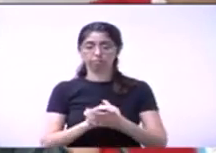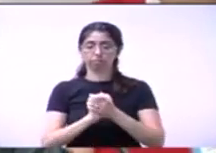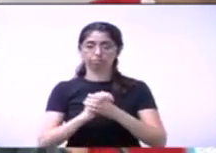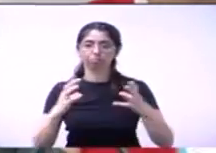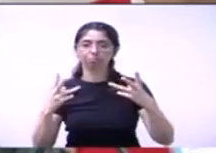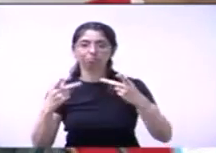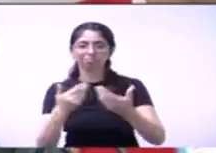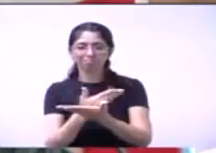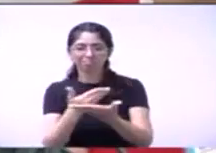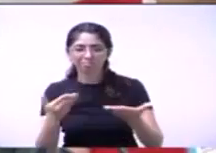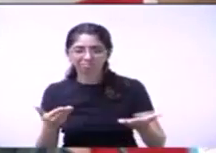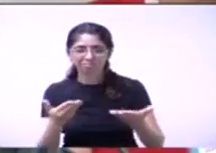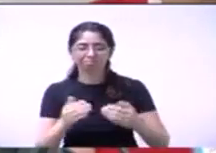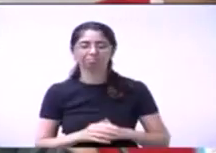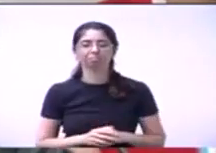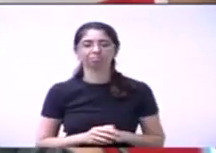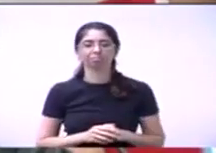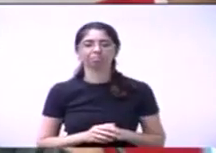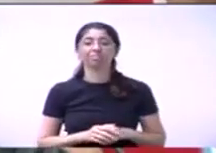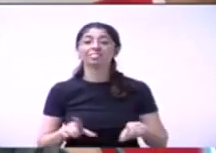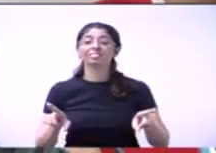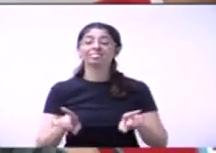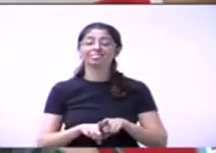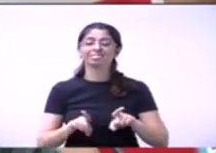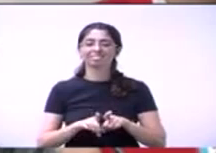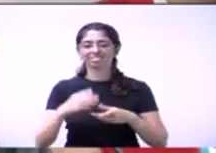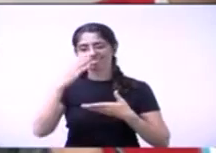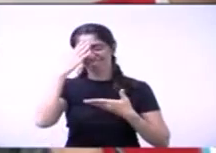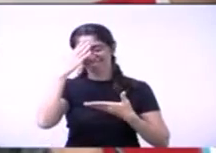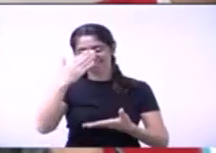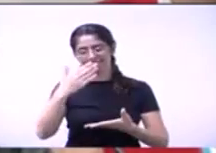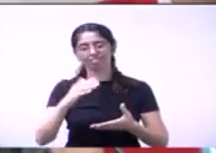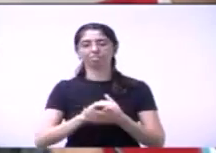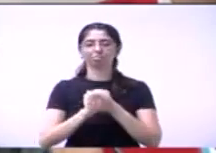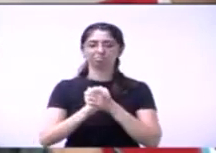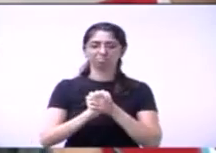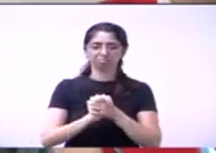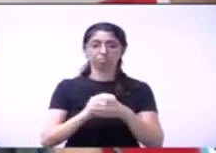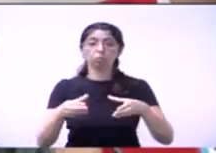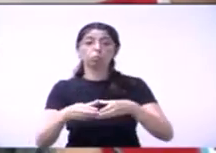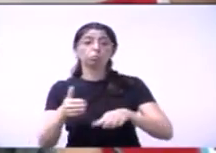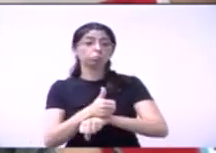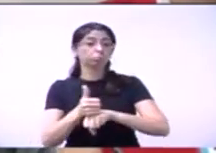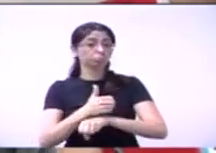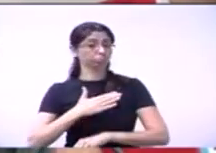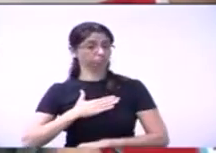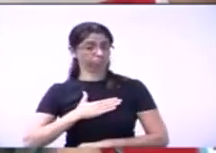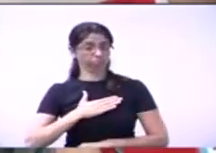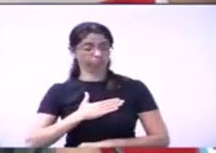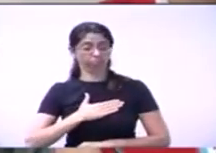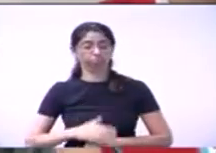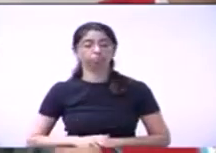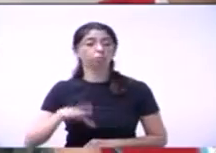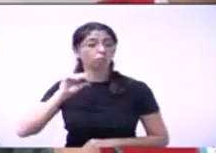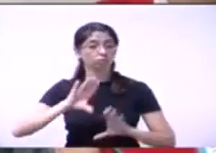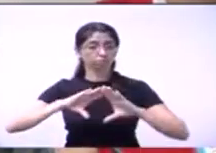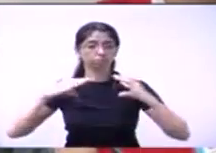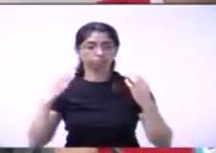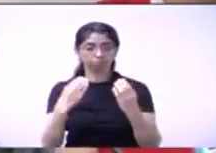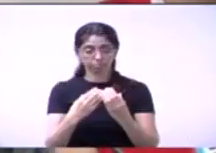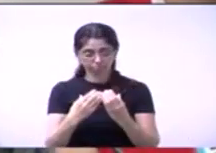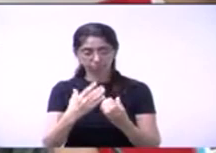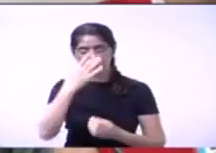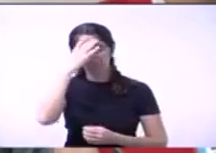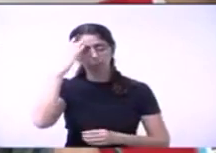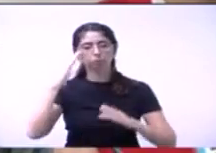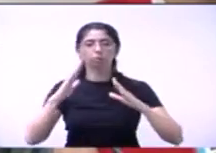de cumprimentar a minha equipe de trabalho, aos funcionários da casa, aos público que